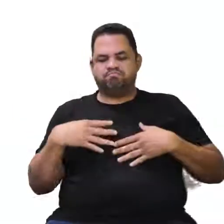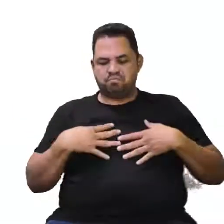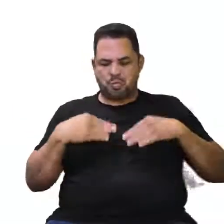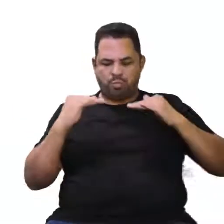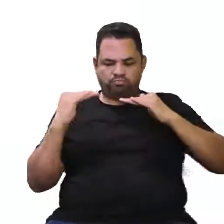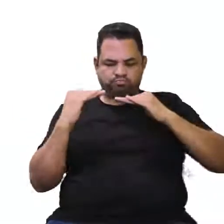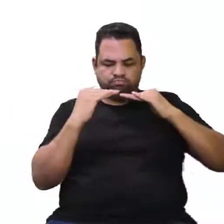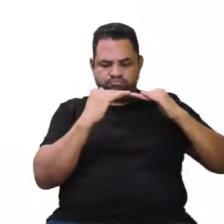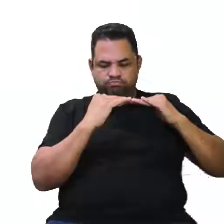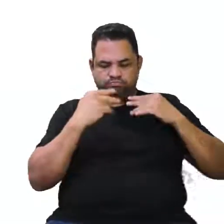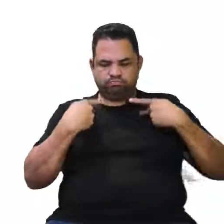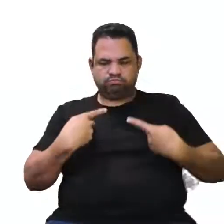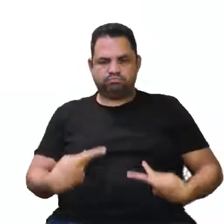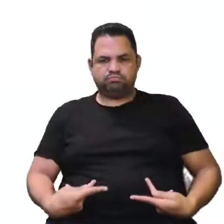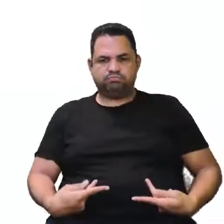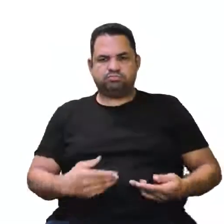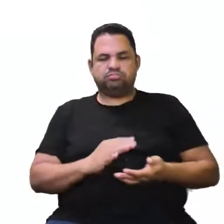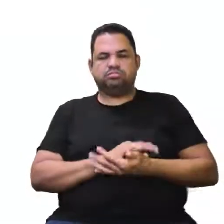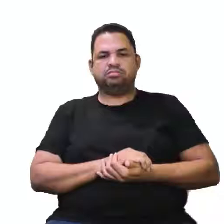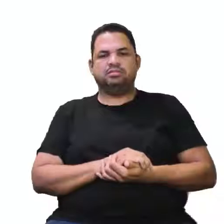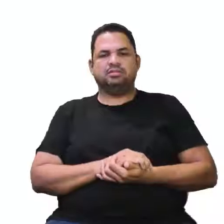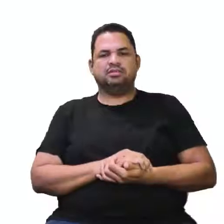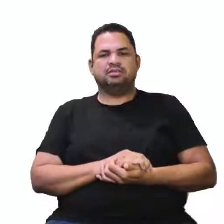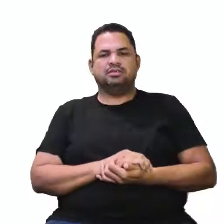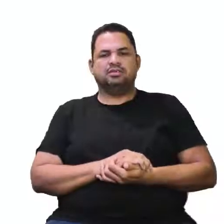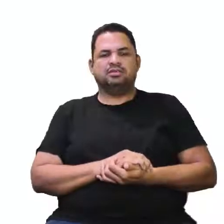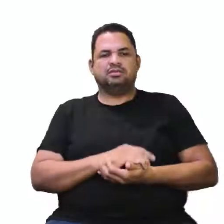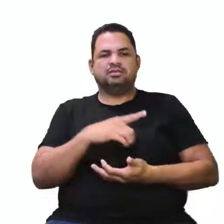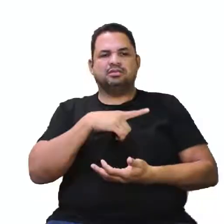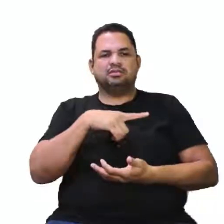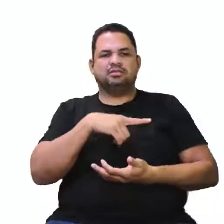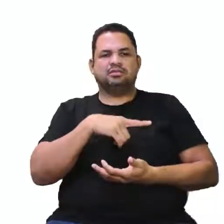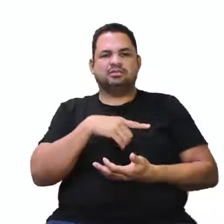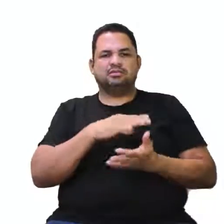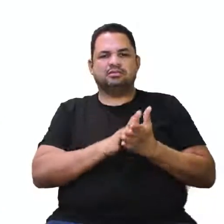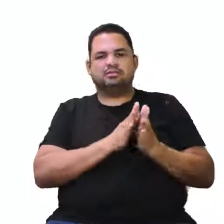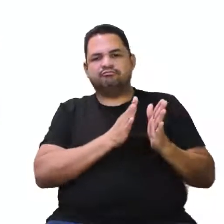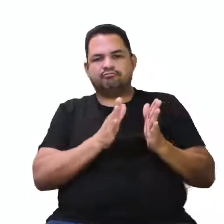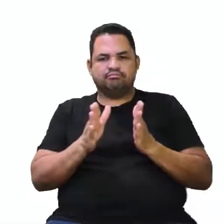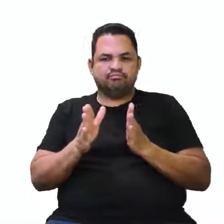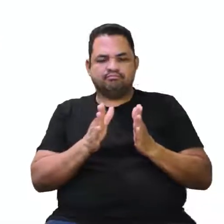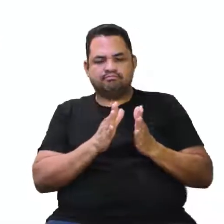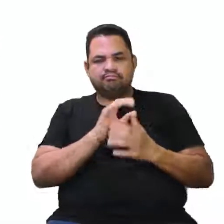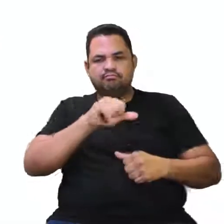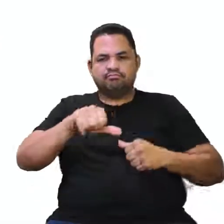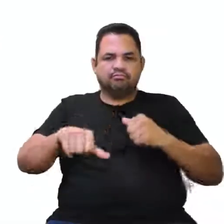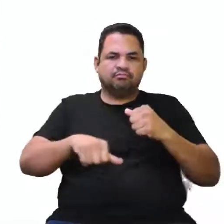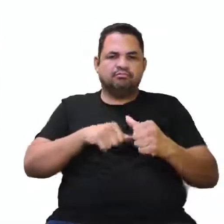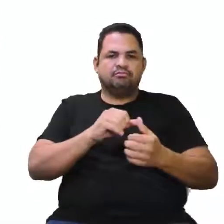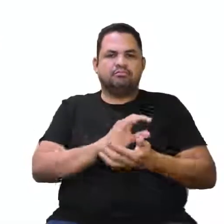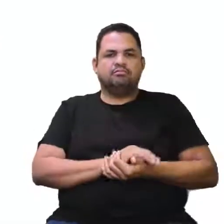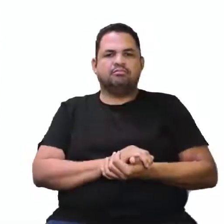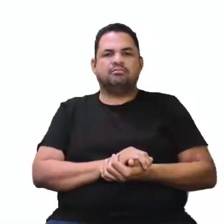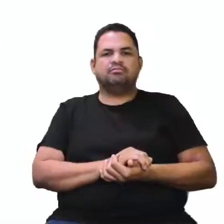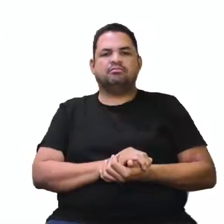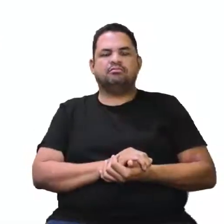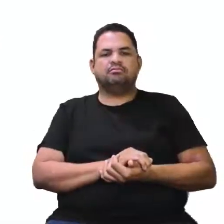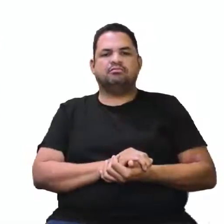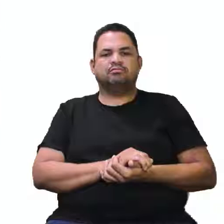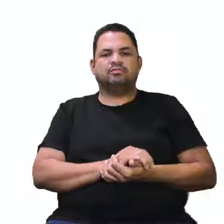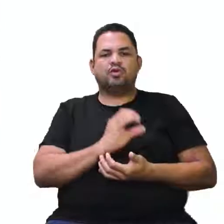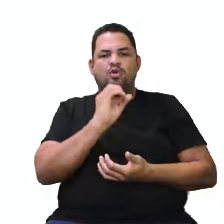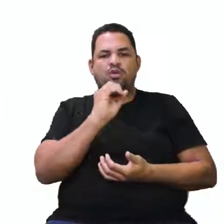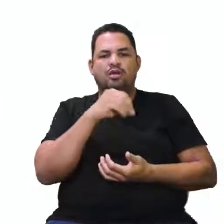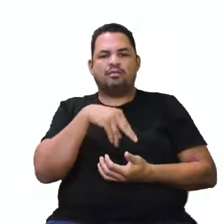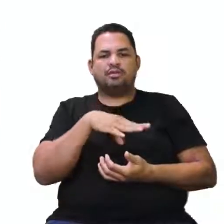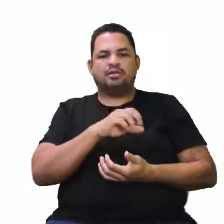padrões corporais, né? Então, nós temos aqui uma fase de transição, né? Nós temos aqui, segundo